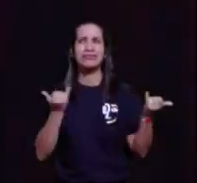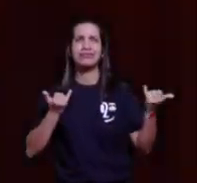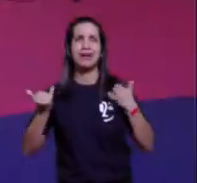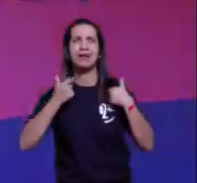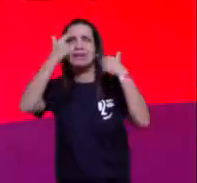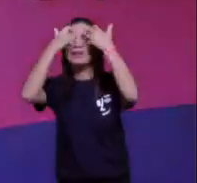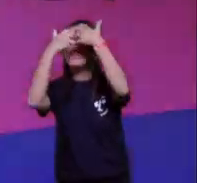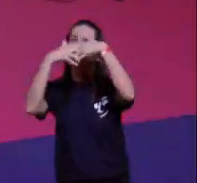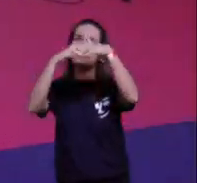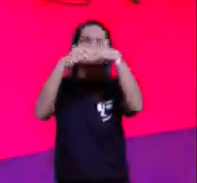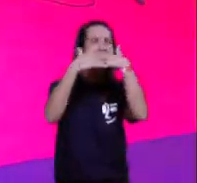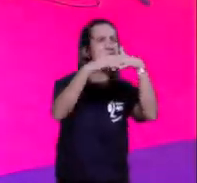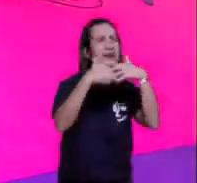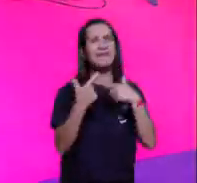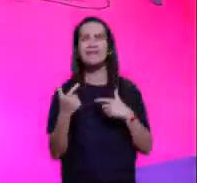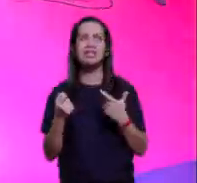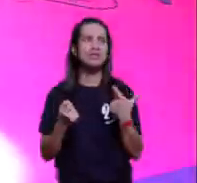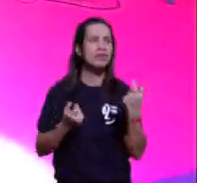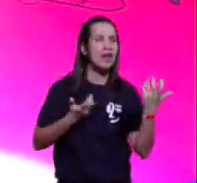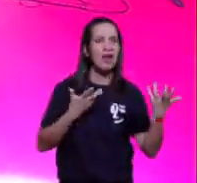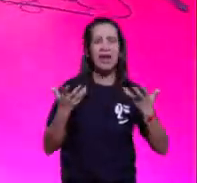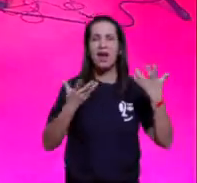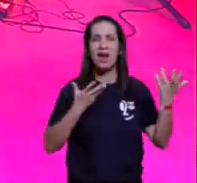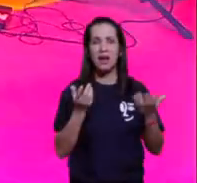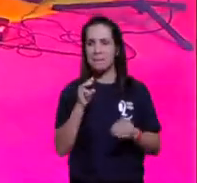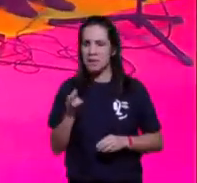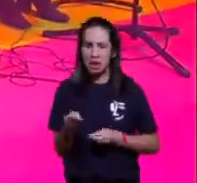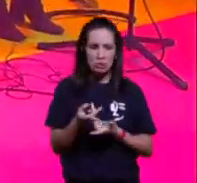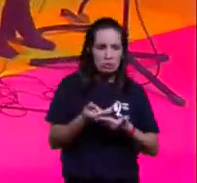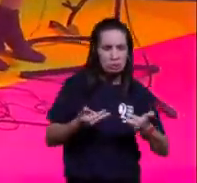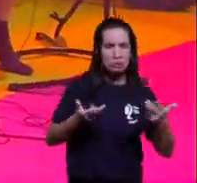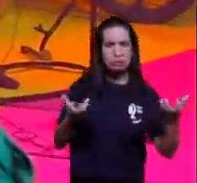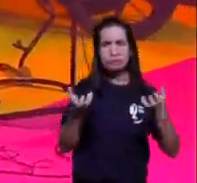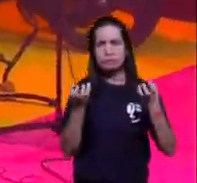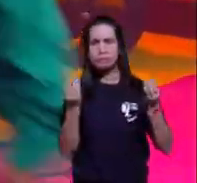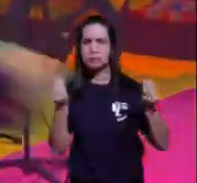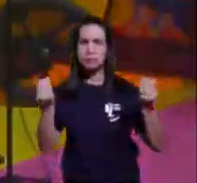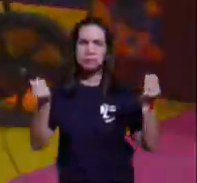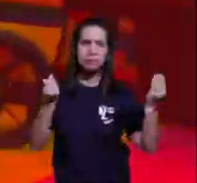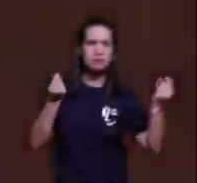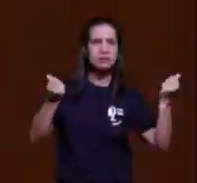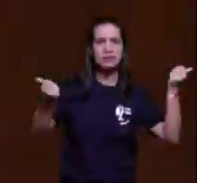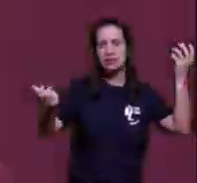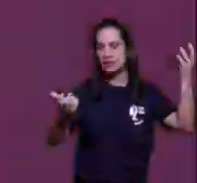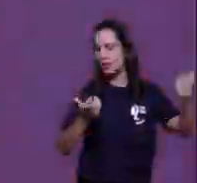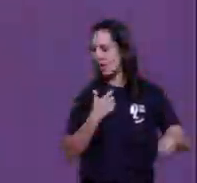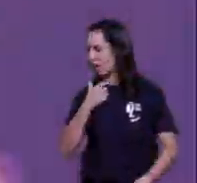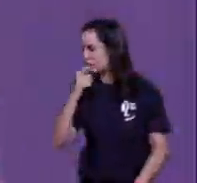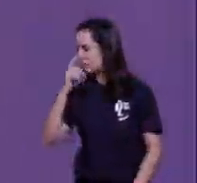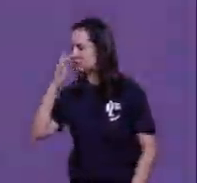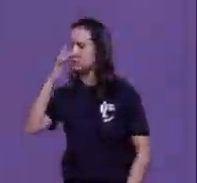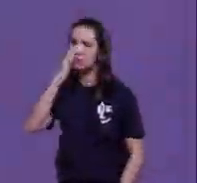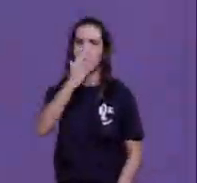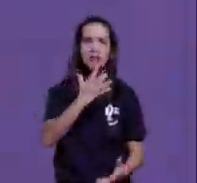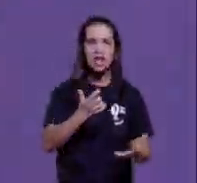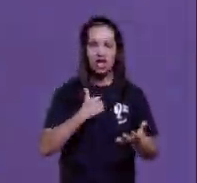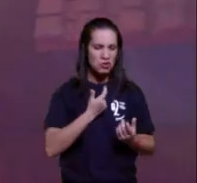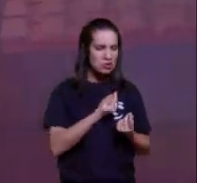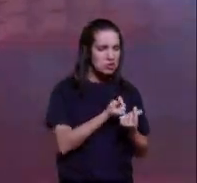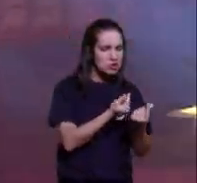diz, bitcoin, se o Fifitin resgatou milhões, jogado em 2000, já é mato ou morre. Dólar, dólar, euro, euro, euro, eu vou fazer dinheiro